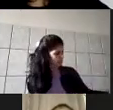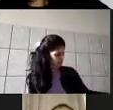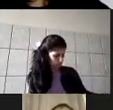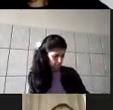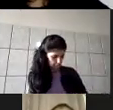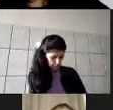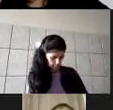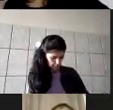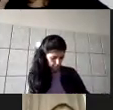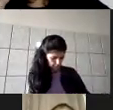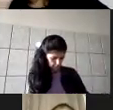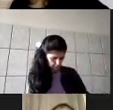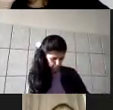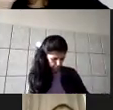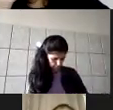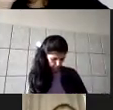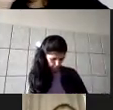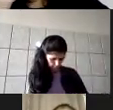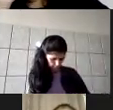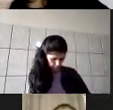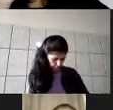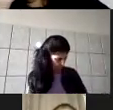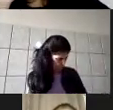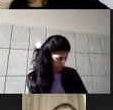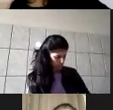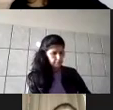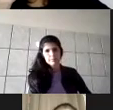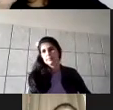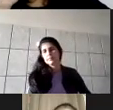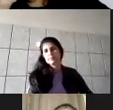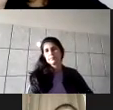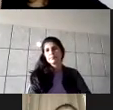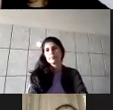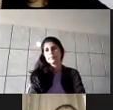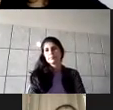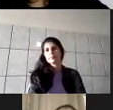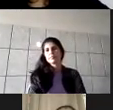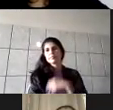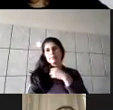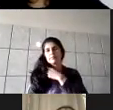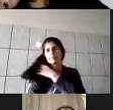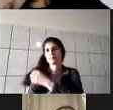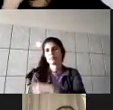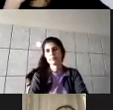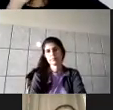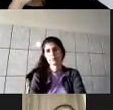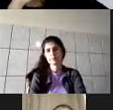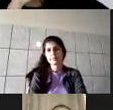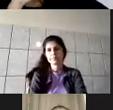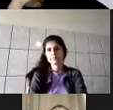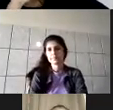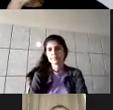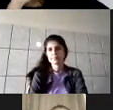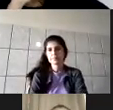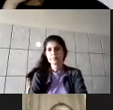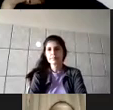os obstáculos, isso eu consigo interferir. A iluminação, a má iluminação, isso eu posso